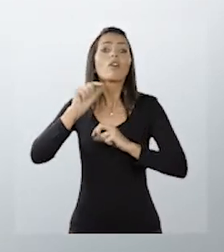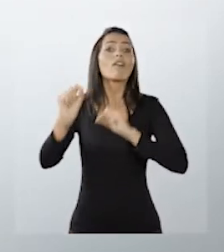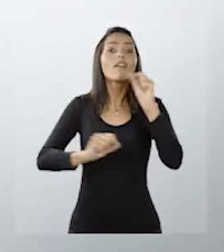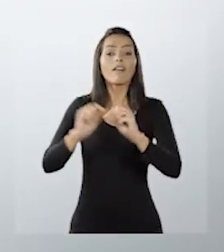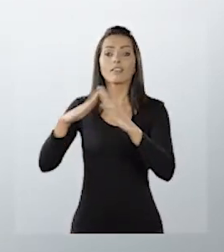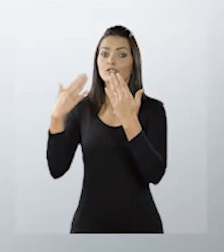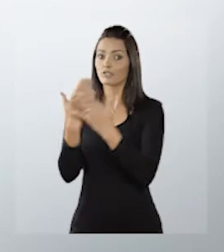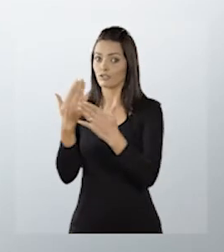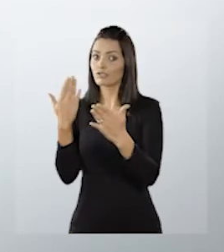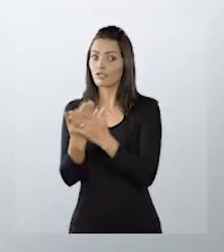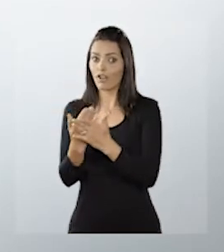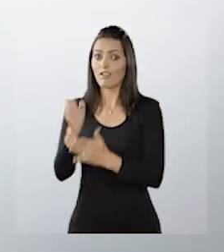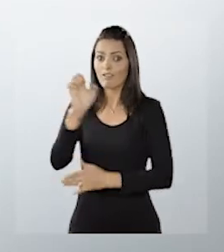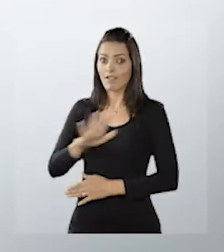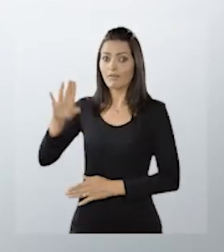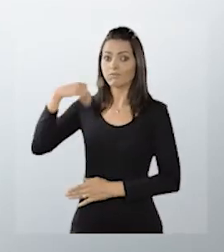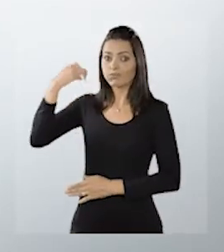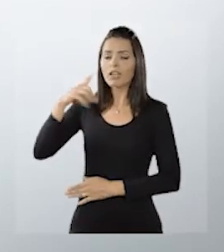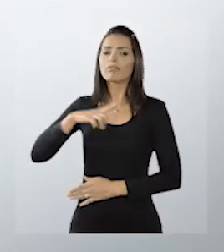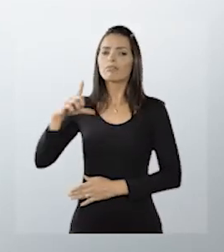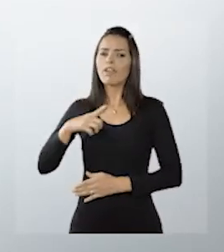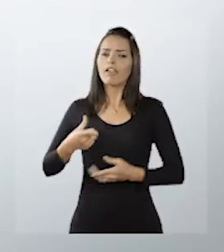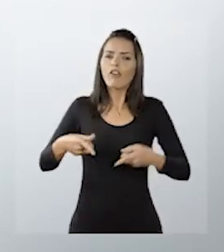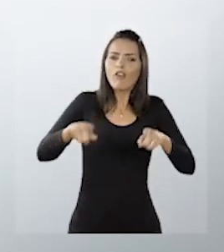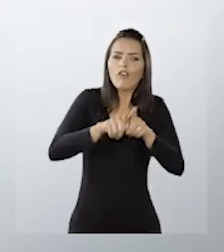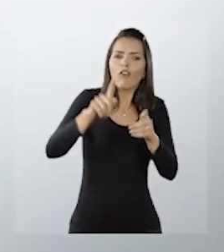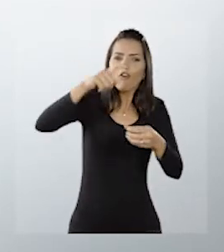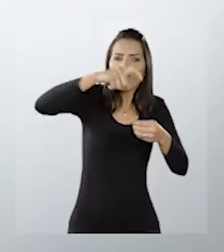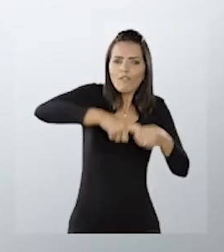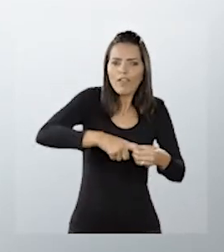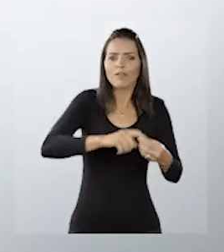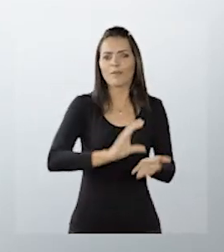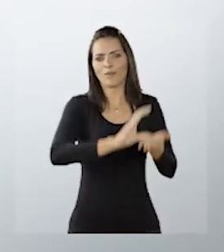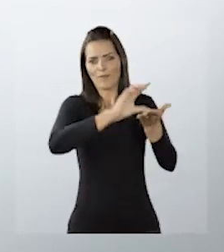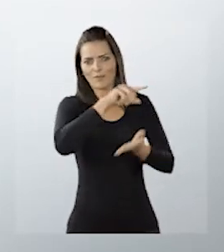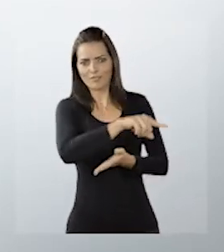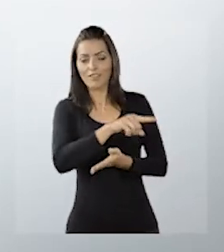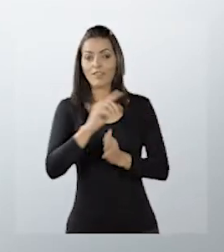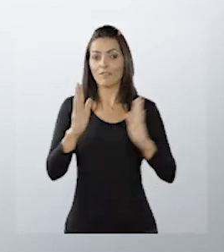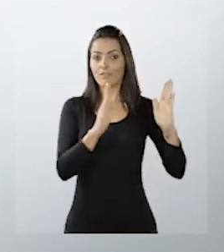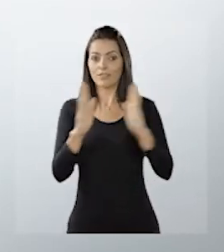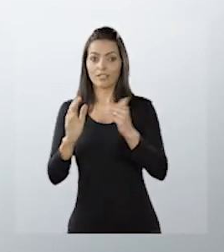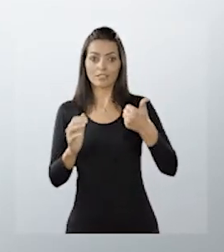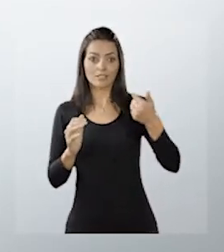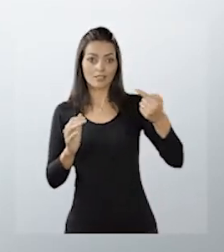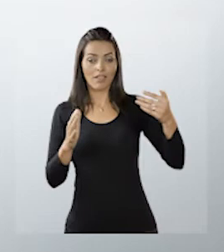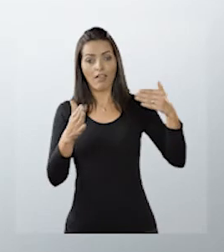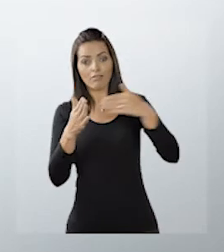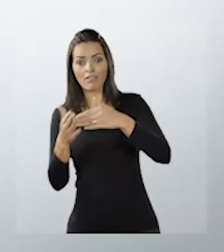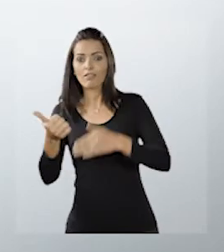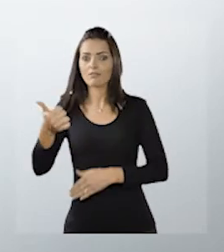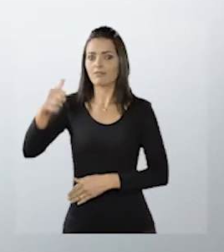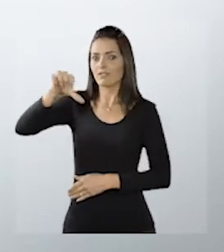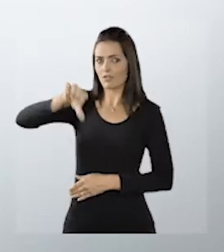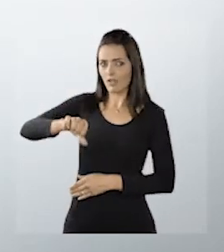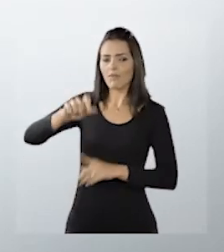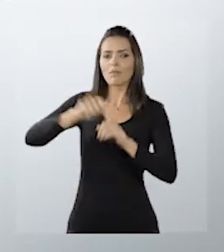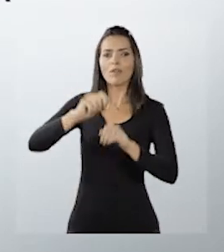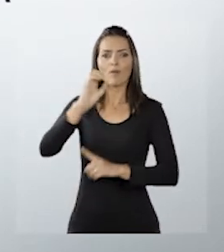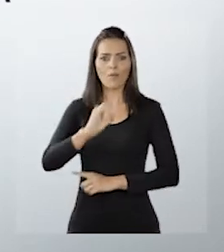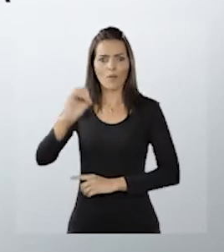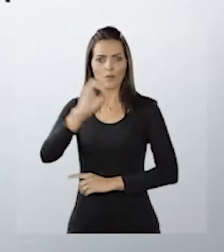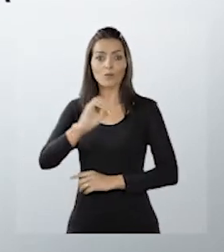Pós-Graduação. Isso porque a Escola Nacional de Advocacia tem um convênio com a entidade. O evento acontece entre os